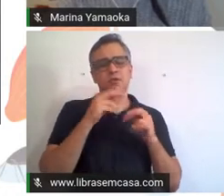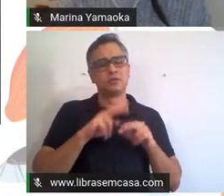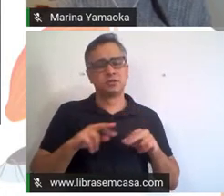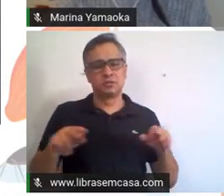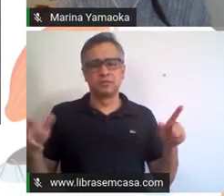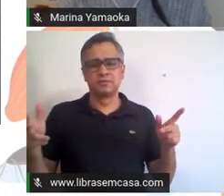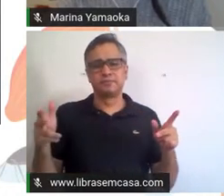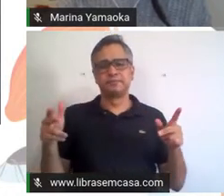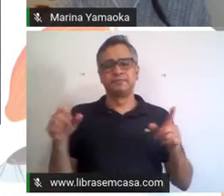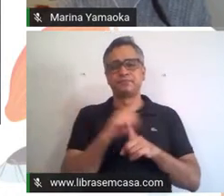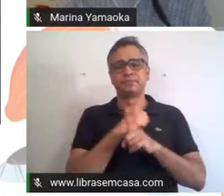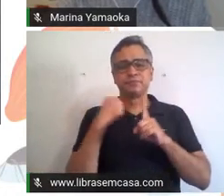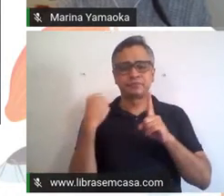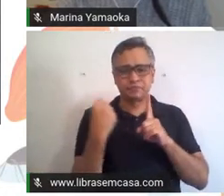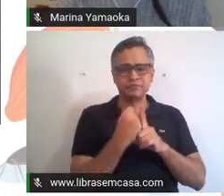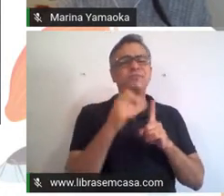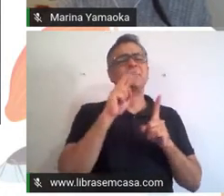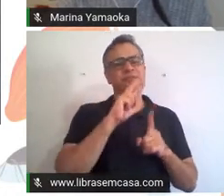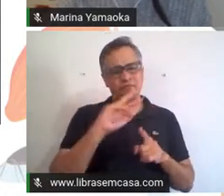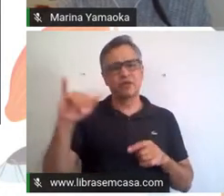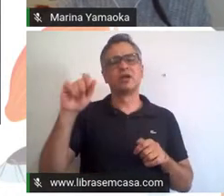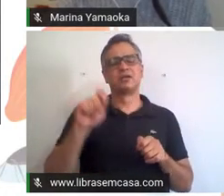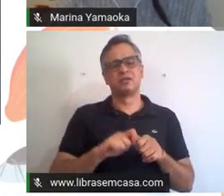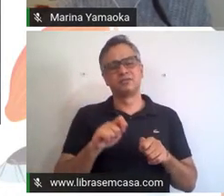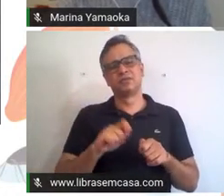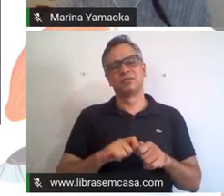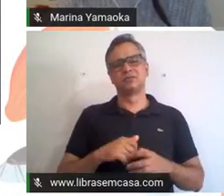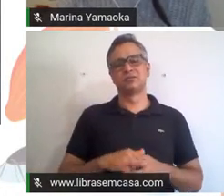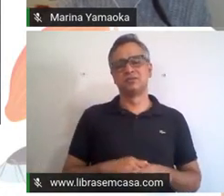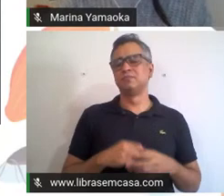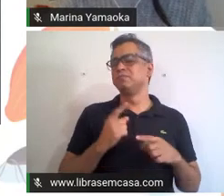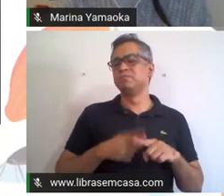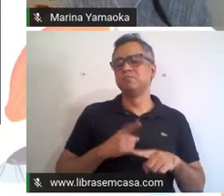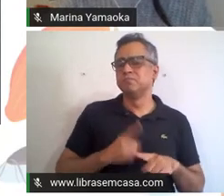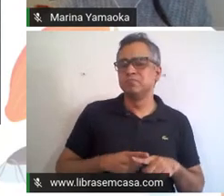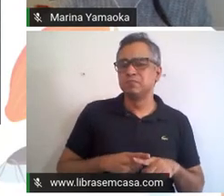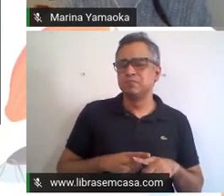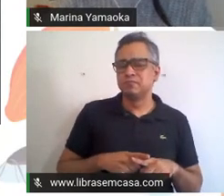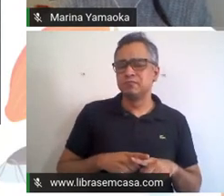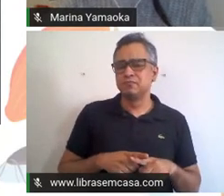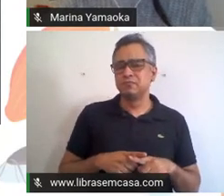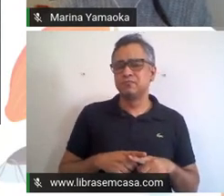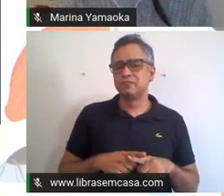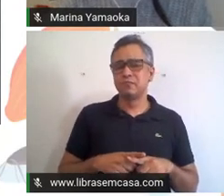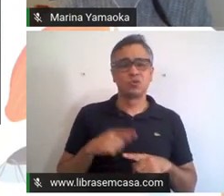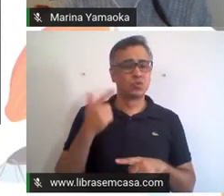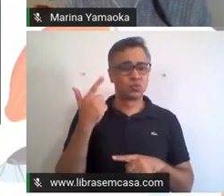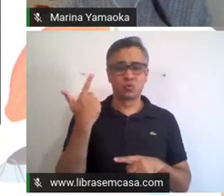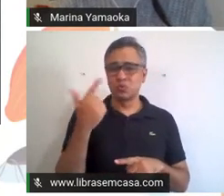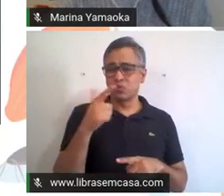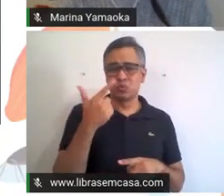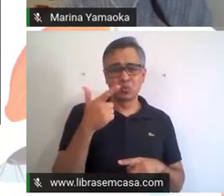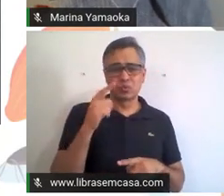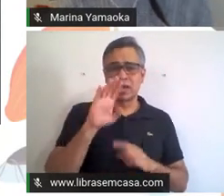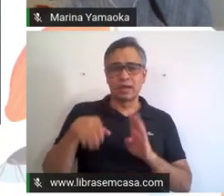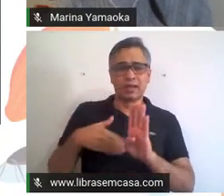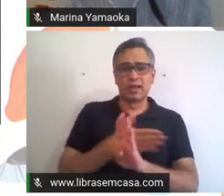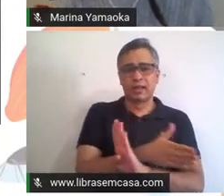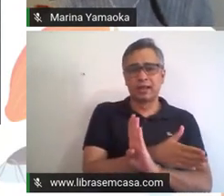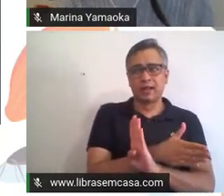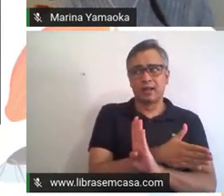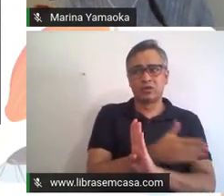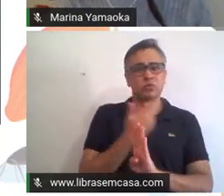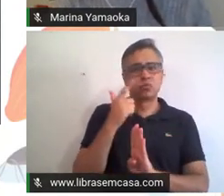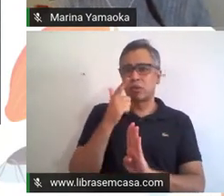A sociedade vai fazer isto por uma razão muito simples: nós não temos um plano B, não temos uma alternativa.